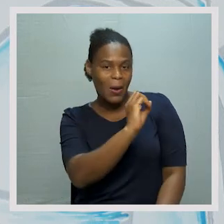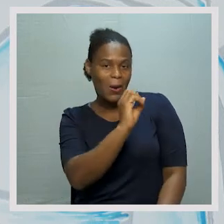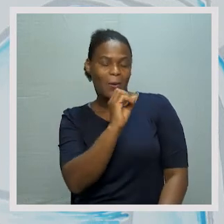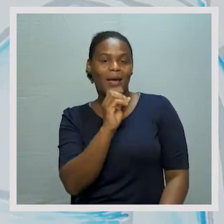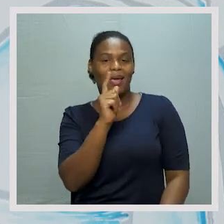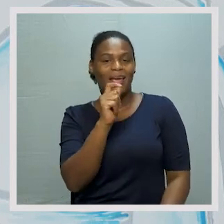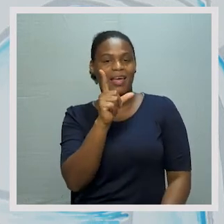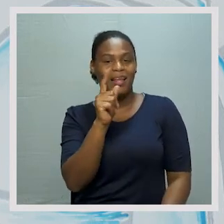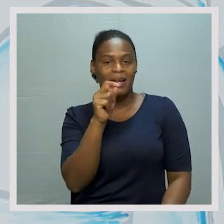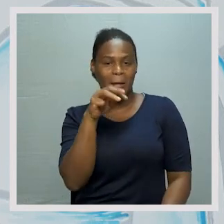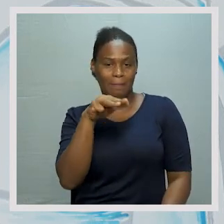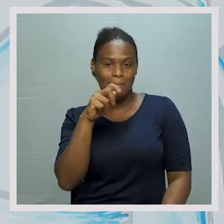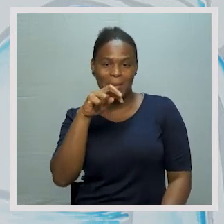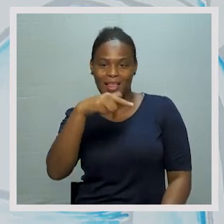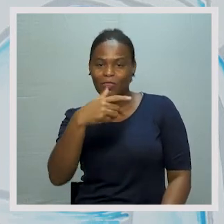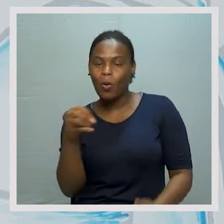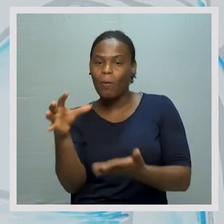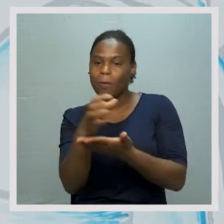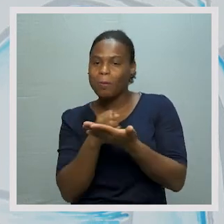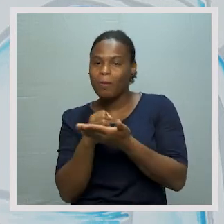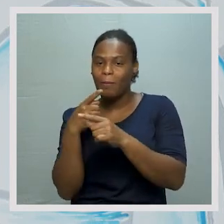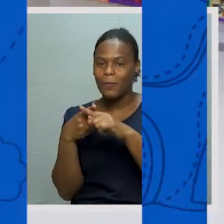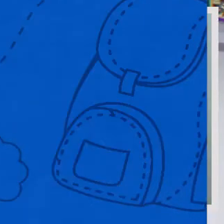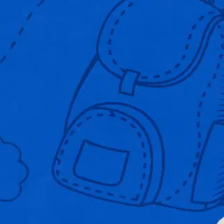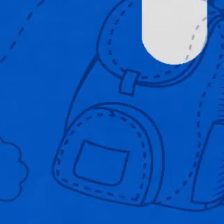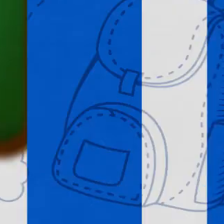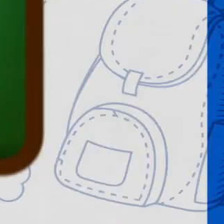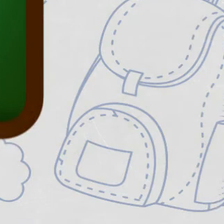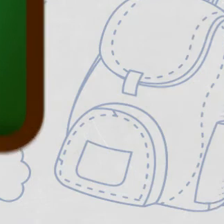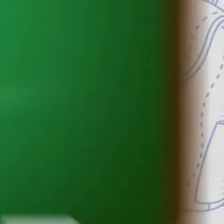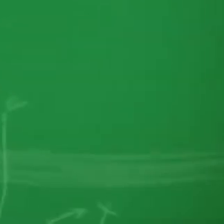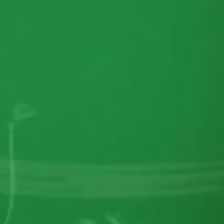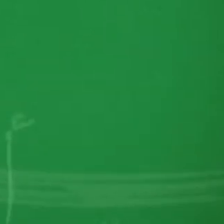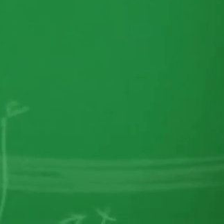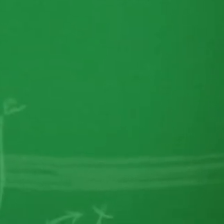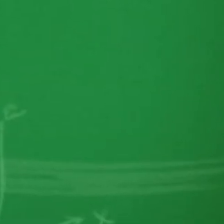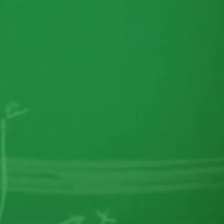elemento absorvente da multiplicação.